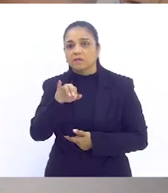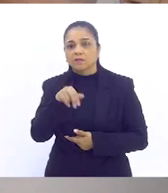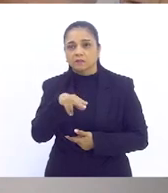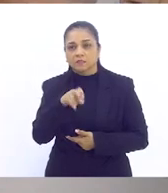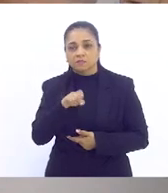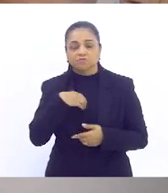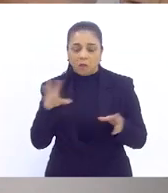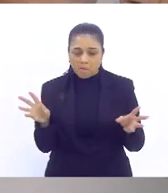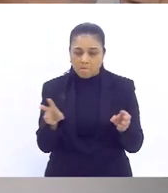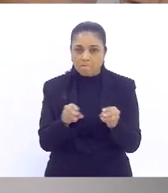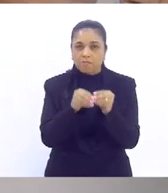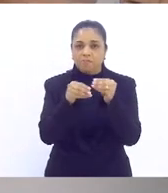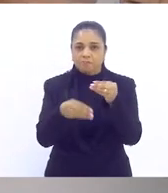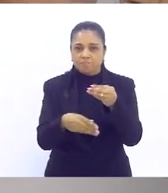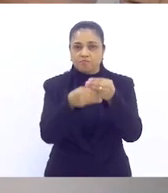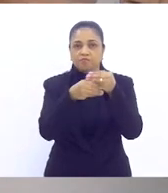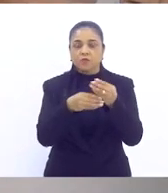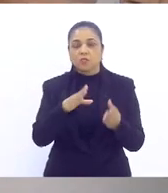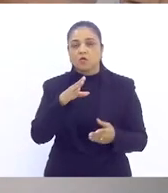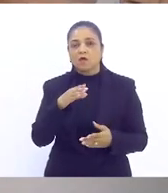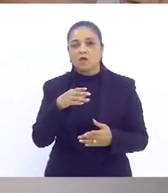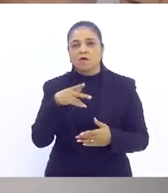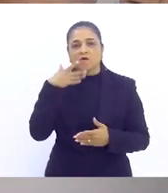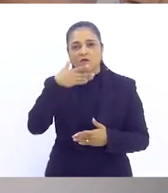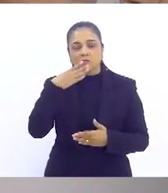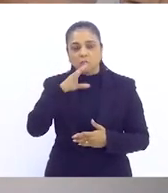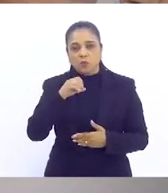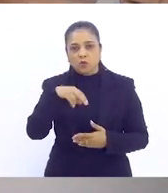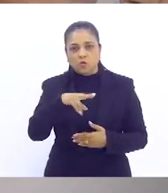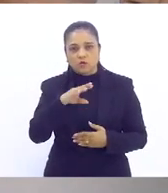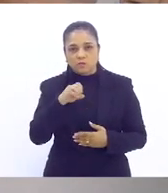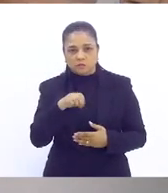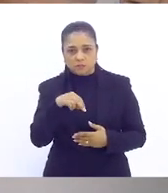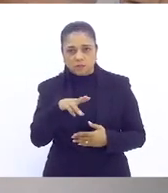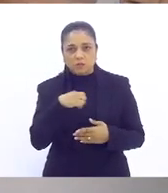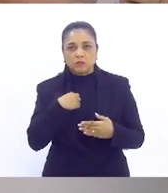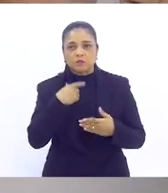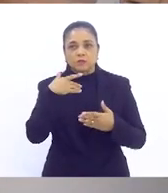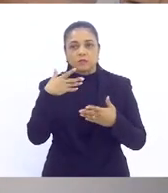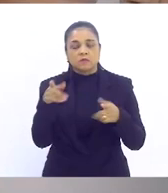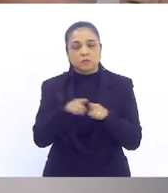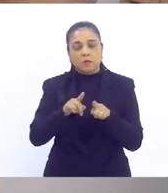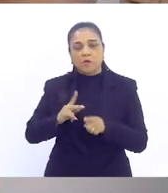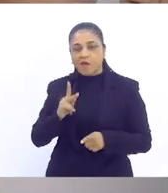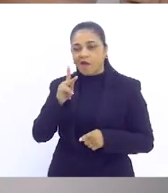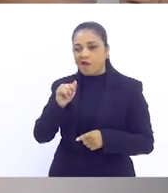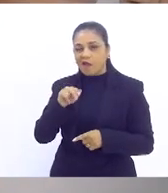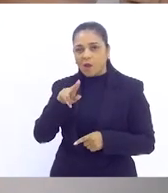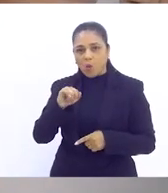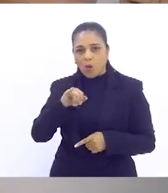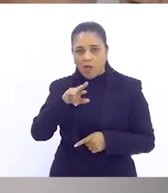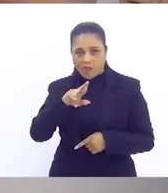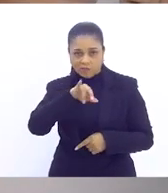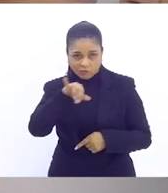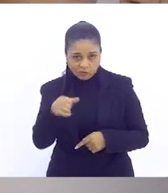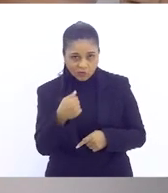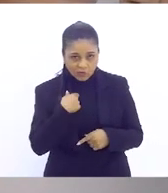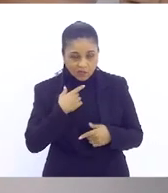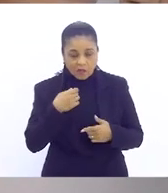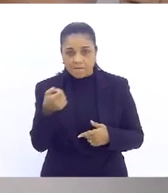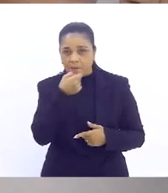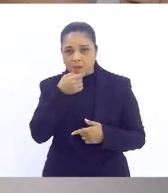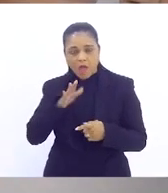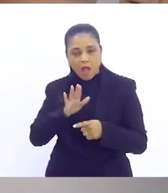só complementando aí a fala do Consenso eu acho que no presidente Pablo bennet falando aqui em nome do carro RJ Com certeza vamos ser aí